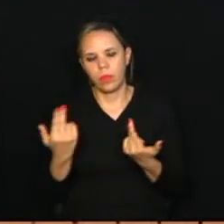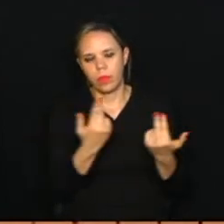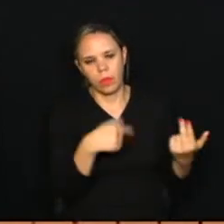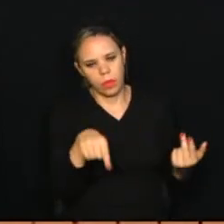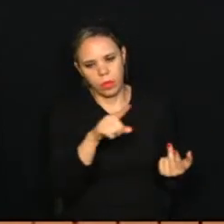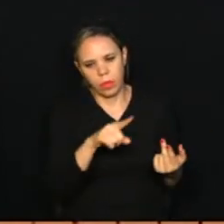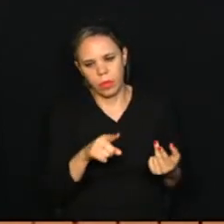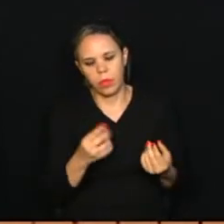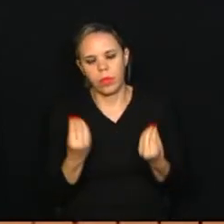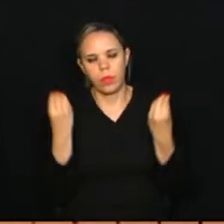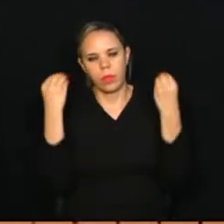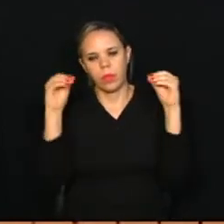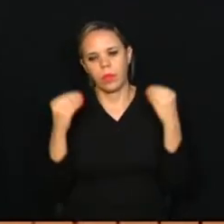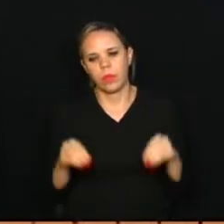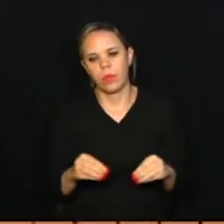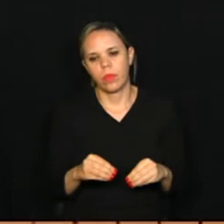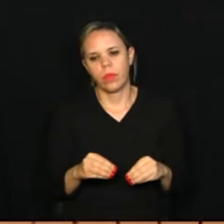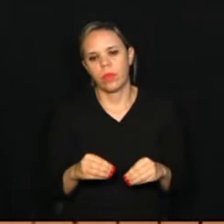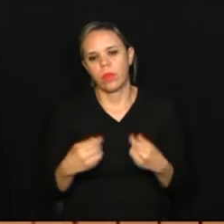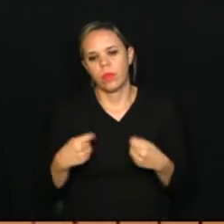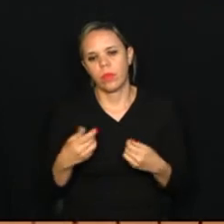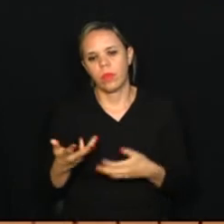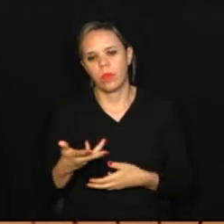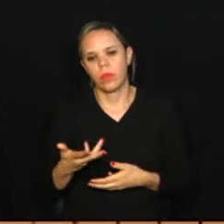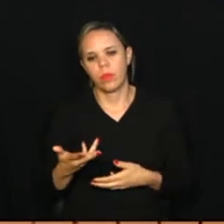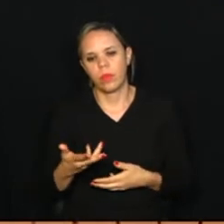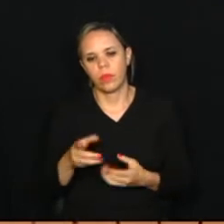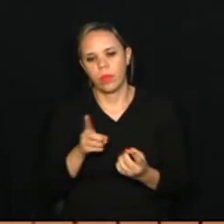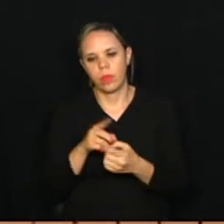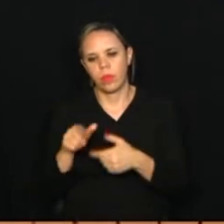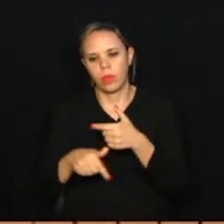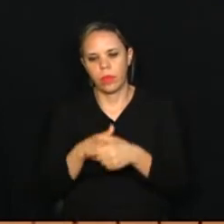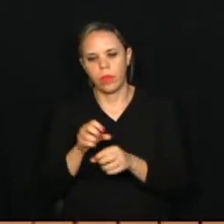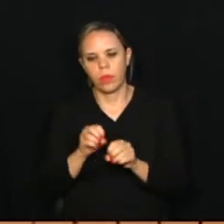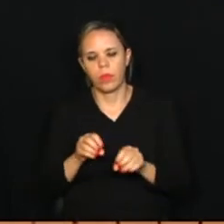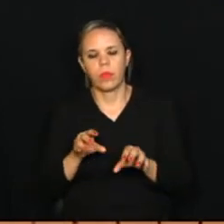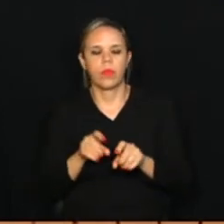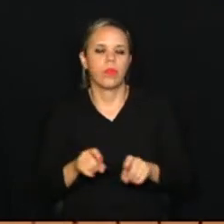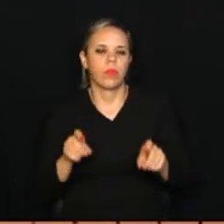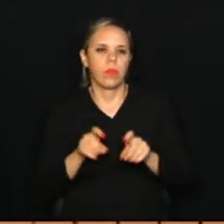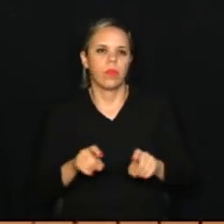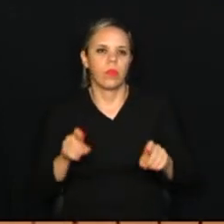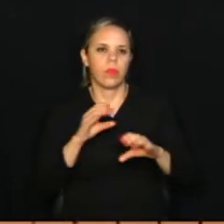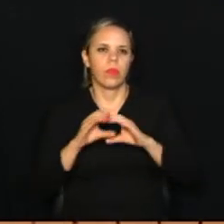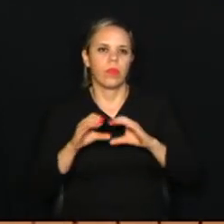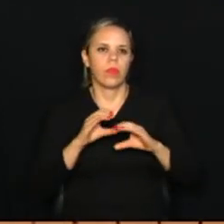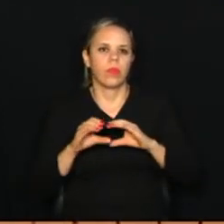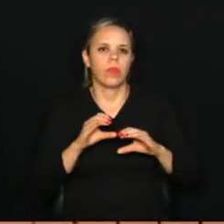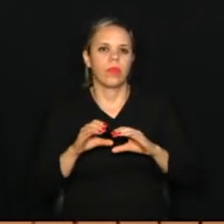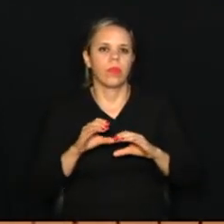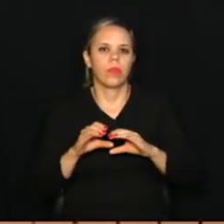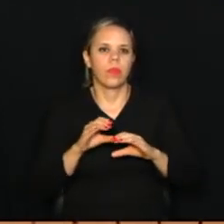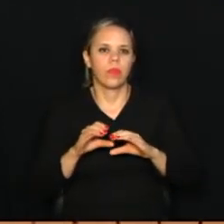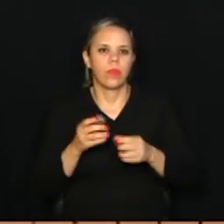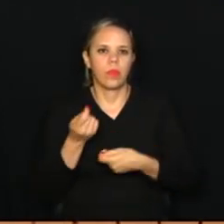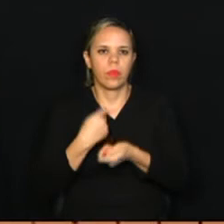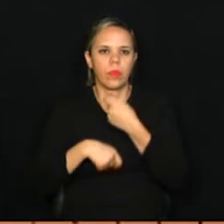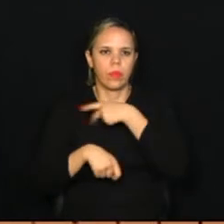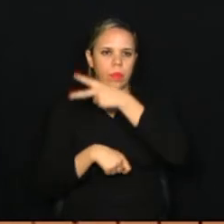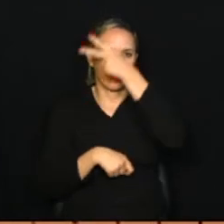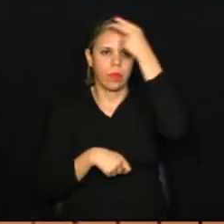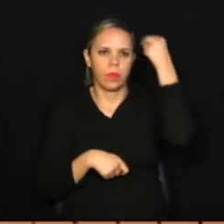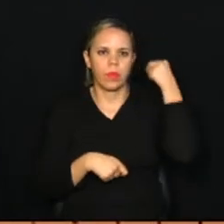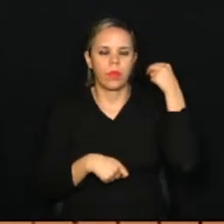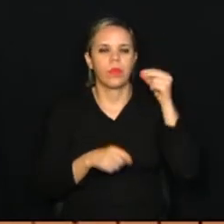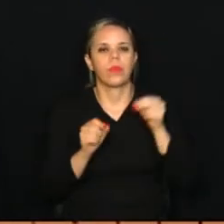vocês colocaram aqui a necessidade de desburocratizar o serviço de informática, de comunicação da administração pública,